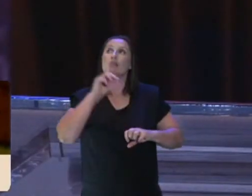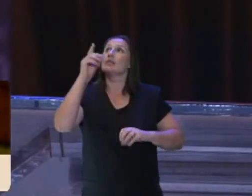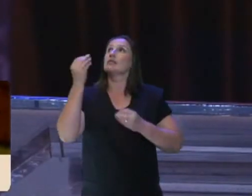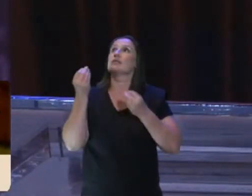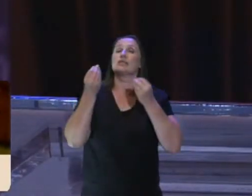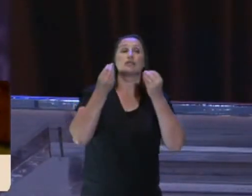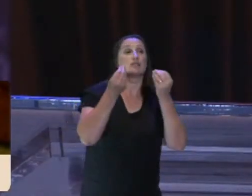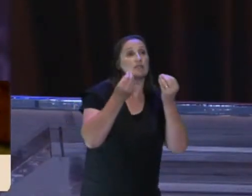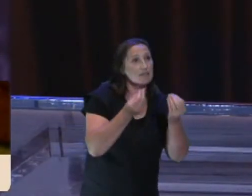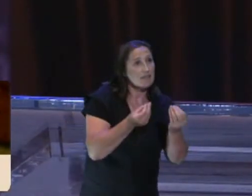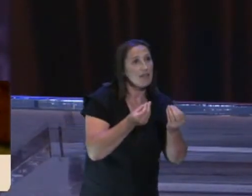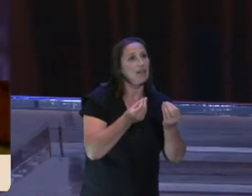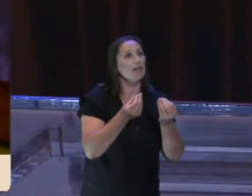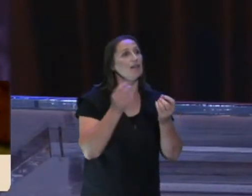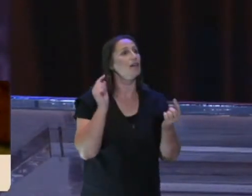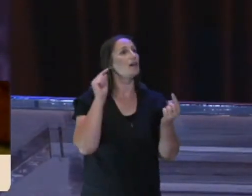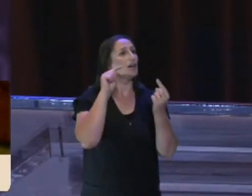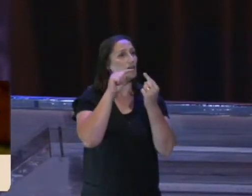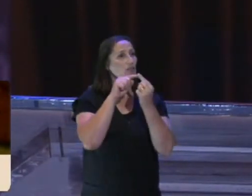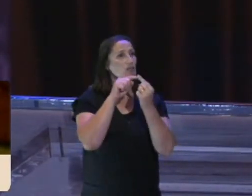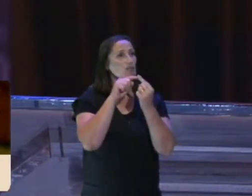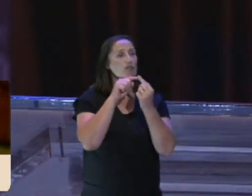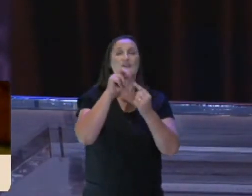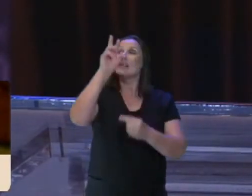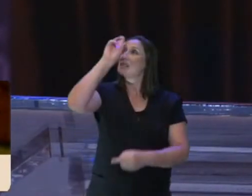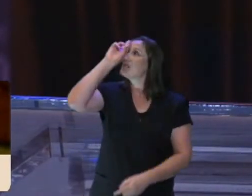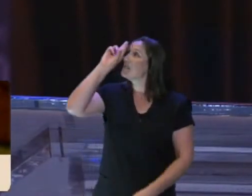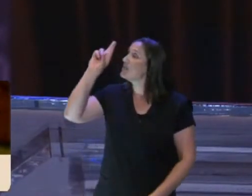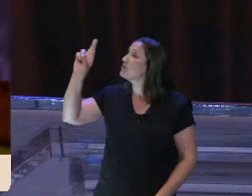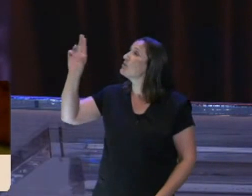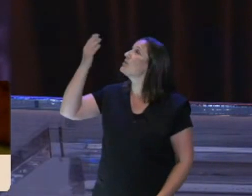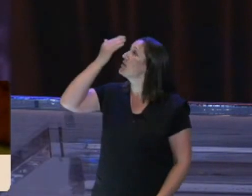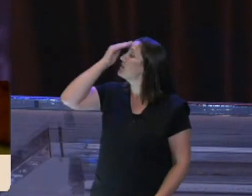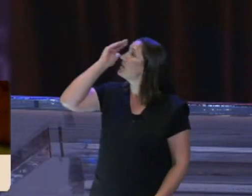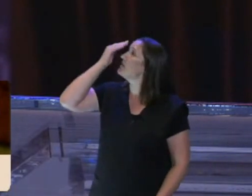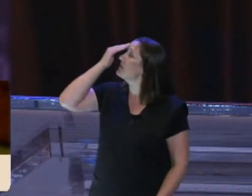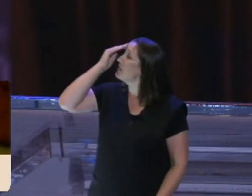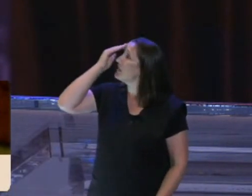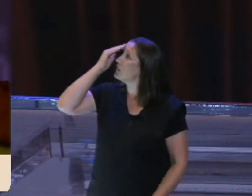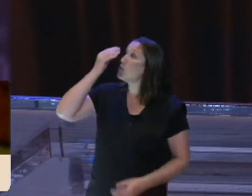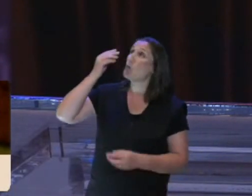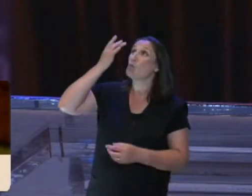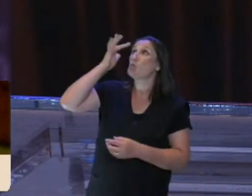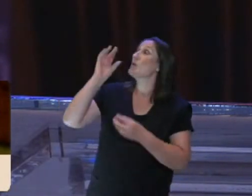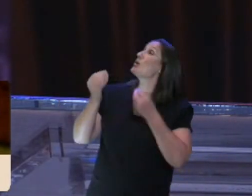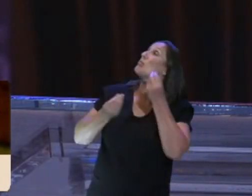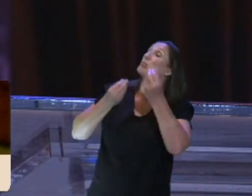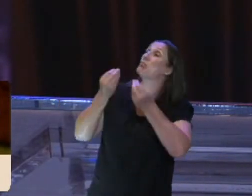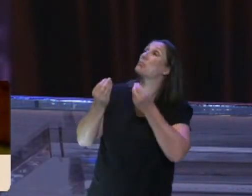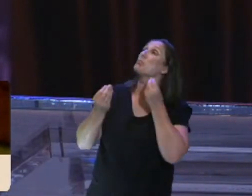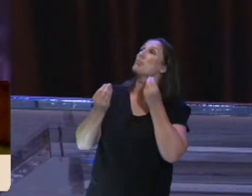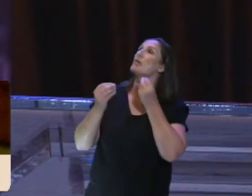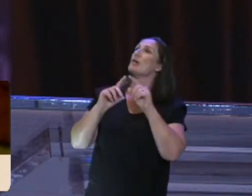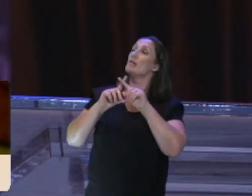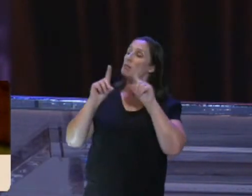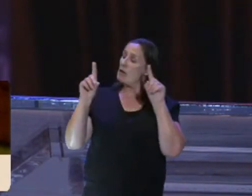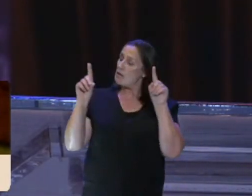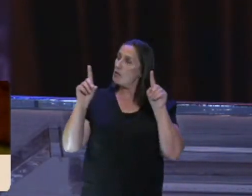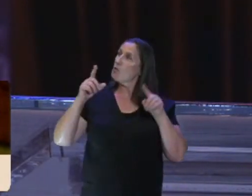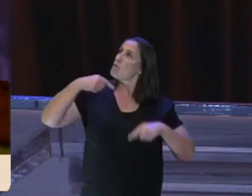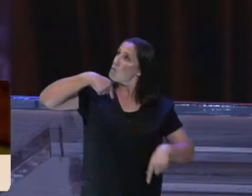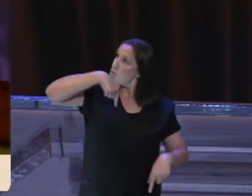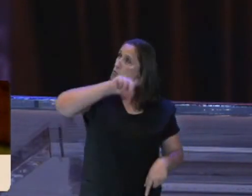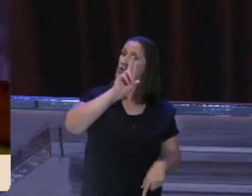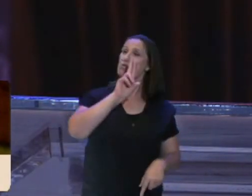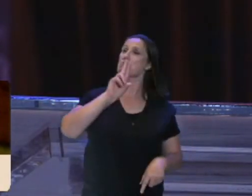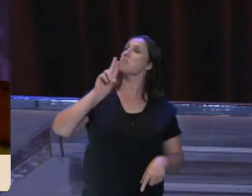E eu vou dizer: Senhor, eu entendo que o Senhor está me dando esse alvo. Eu não sei como, mas eu vou em nome